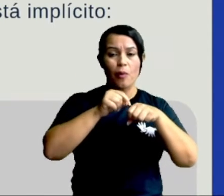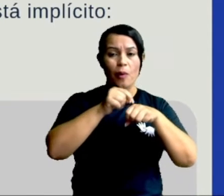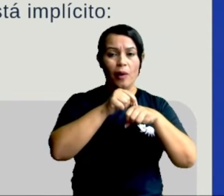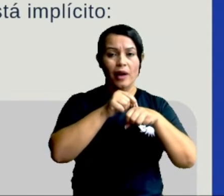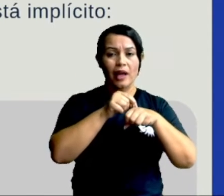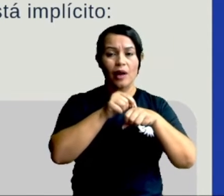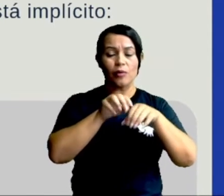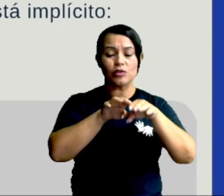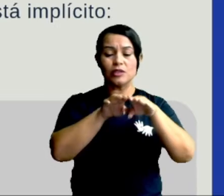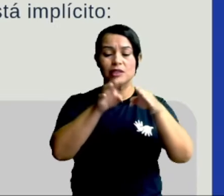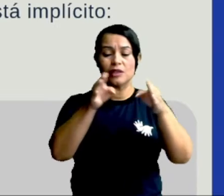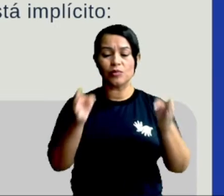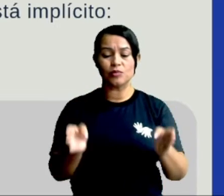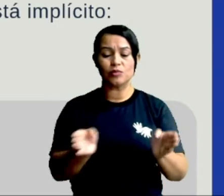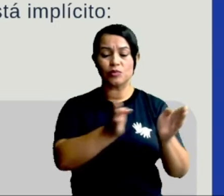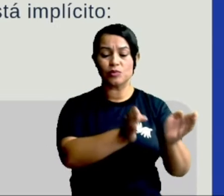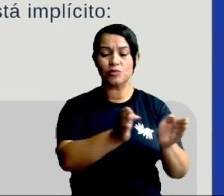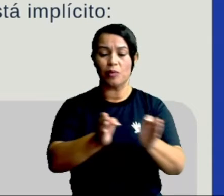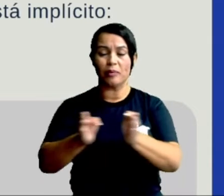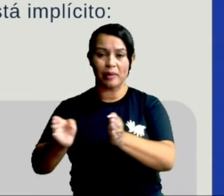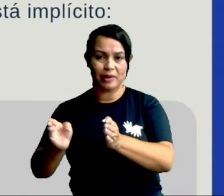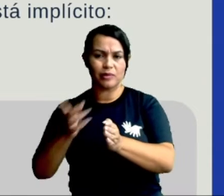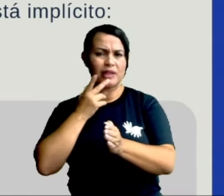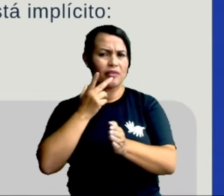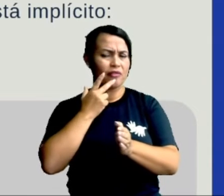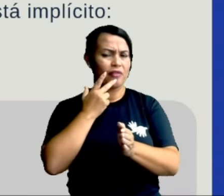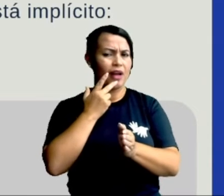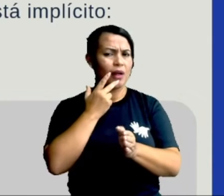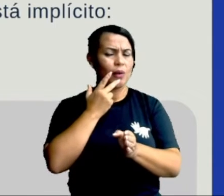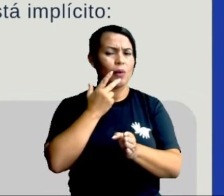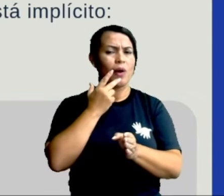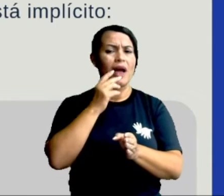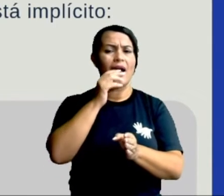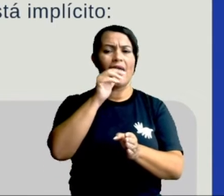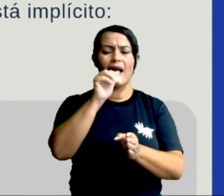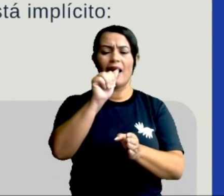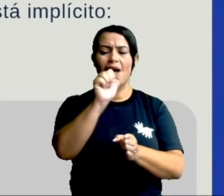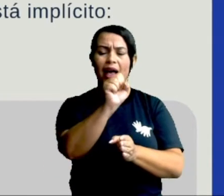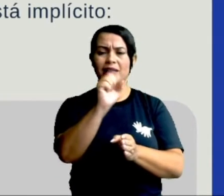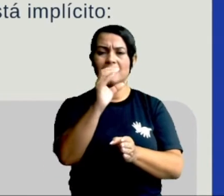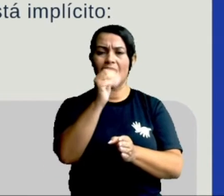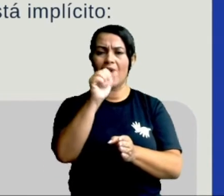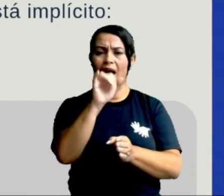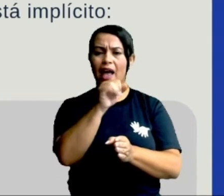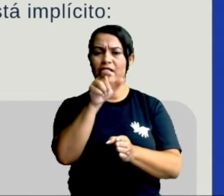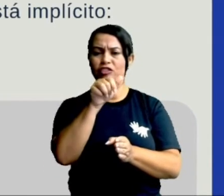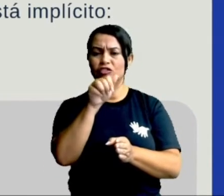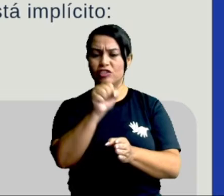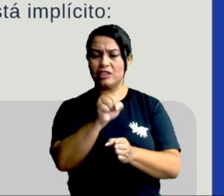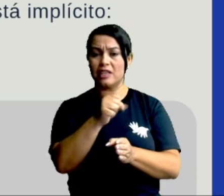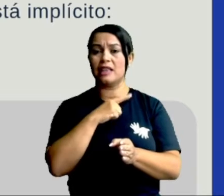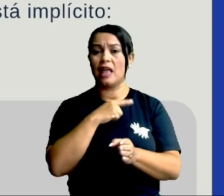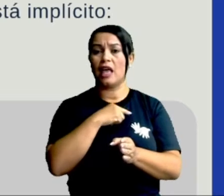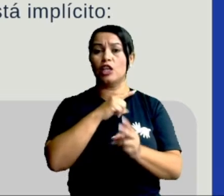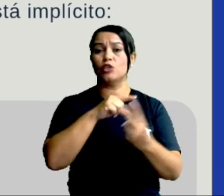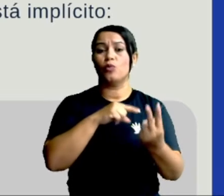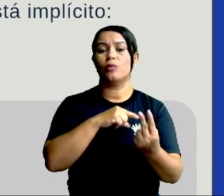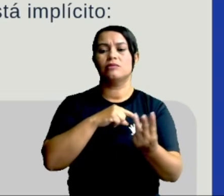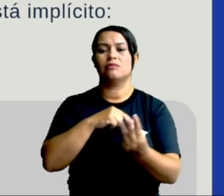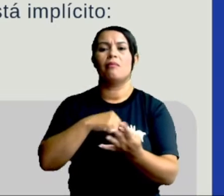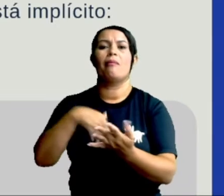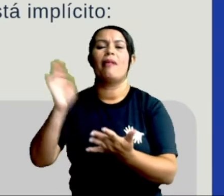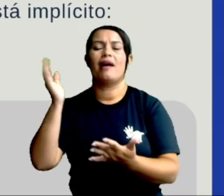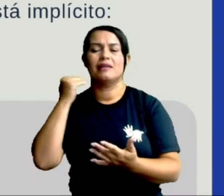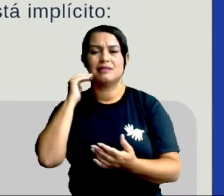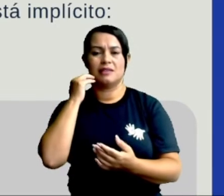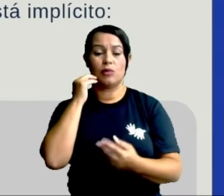estão sobre a mesa. Quando eu digo as caixas, é plural aí, é mais de uma, né? As caixas de morango estão sobre a mesa. Duas